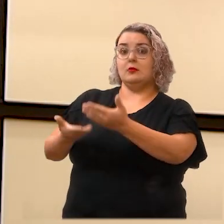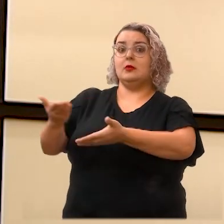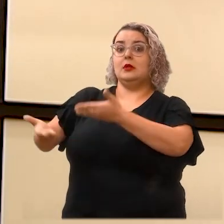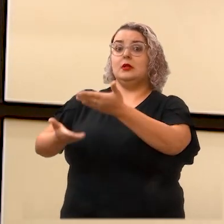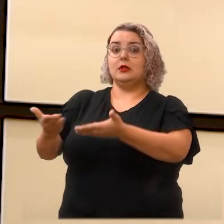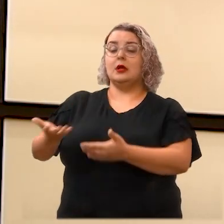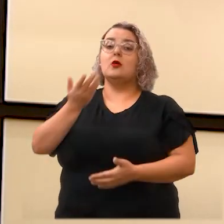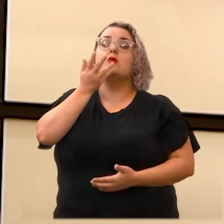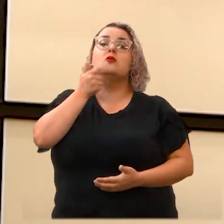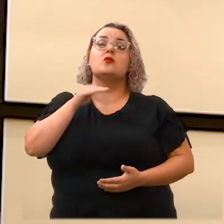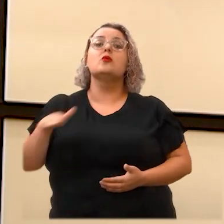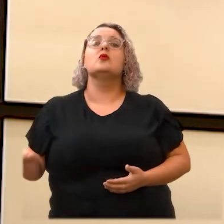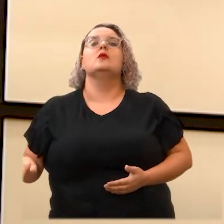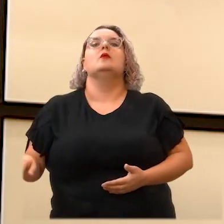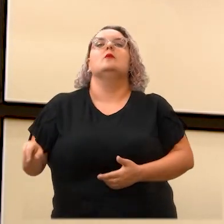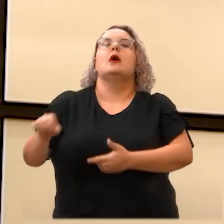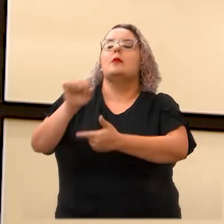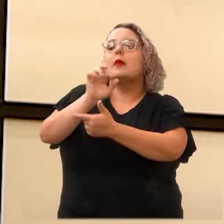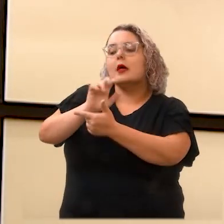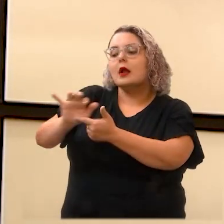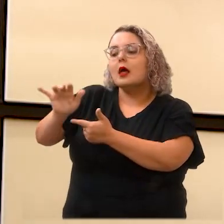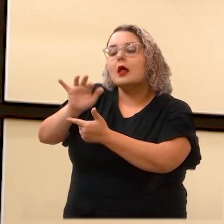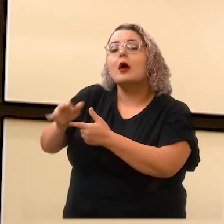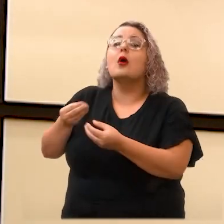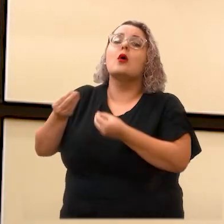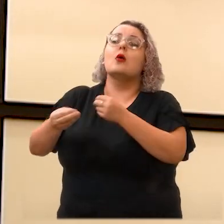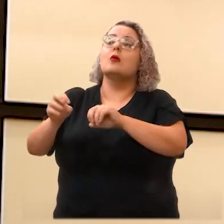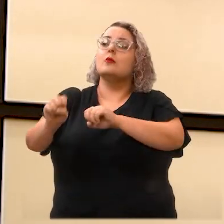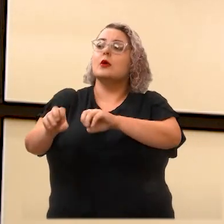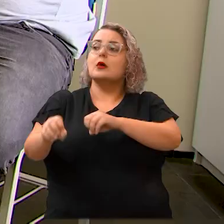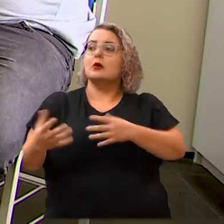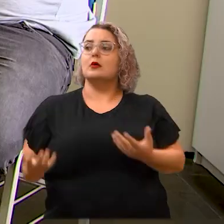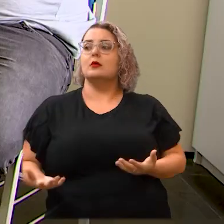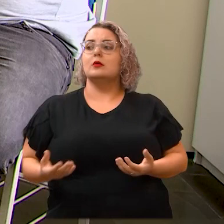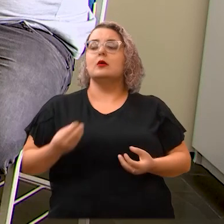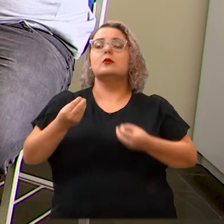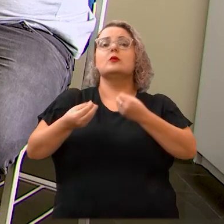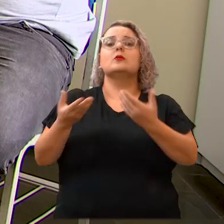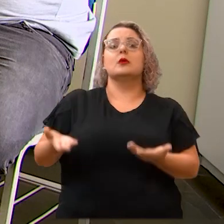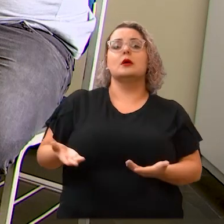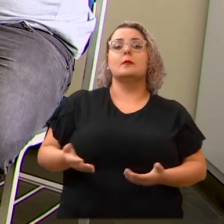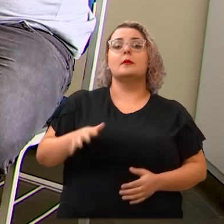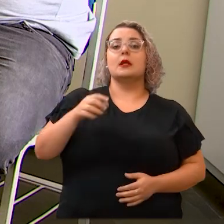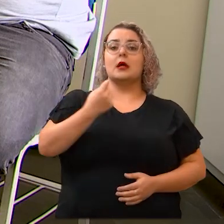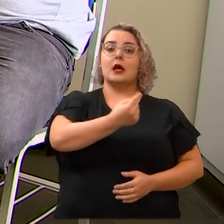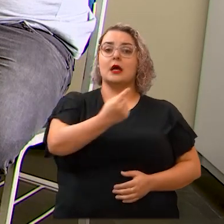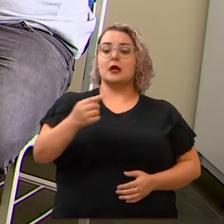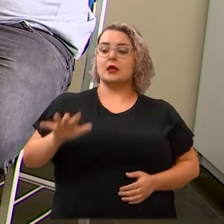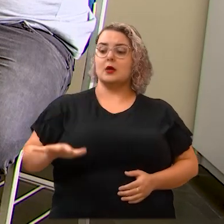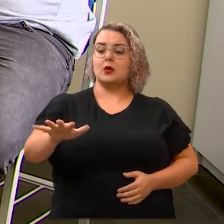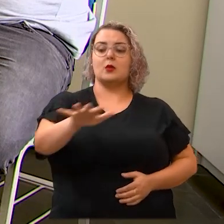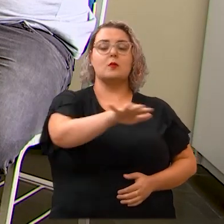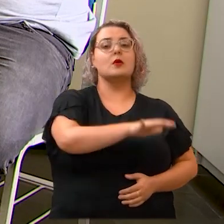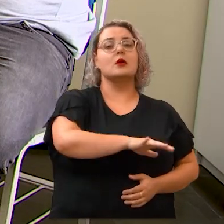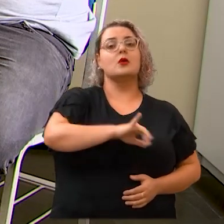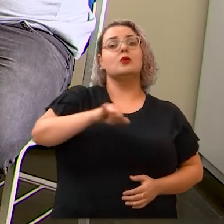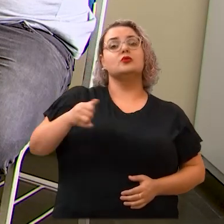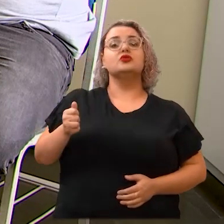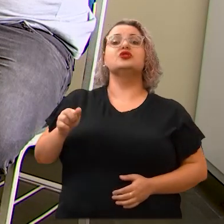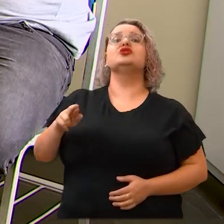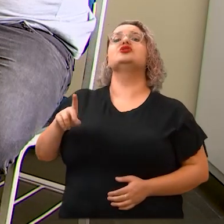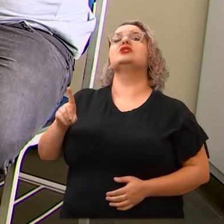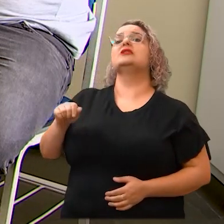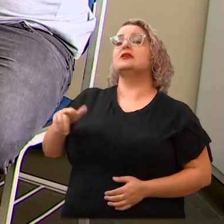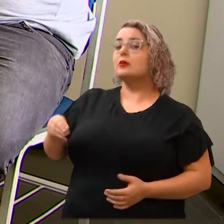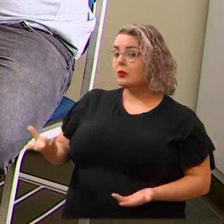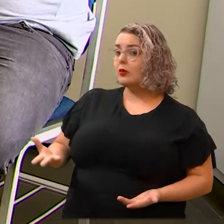crianças os primeiros passos do abecedário como é que ensina isso tal então para cada área vai ter o seu jargão por isso que